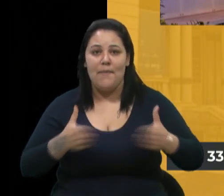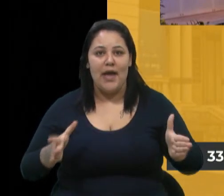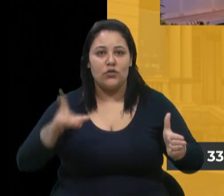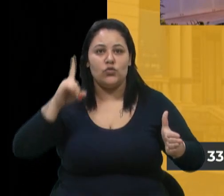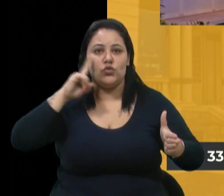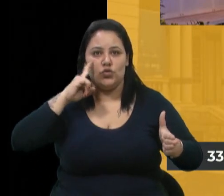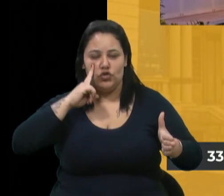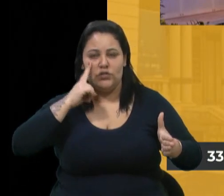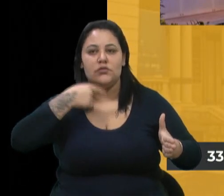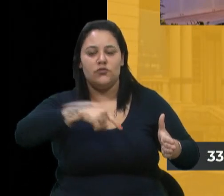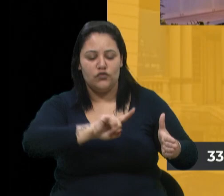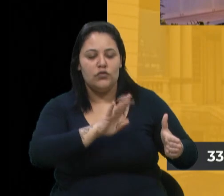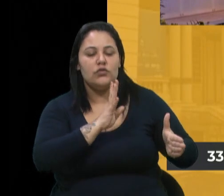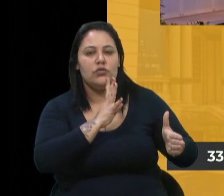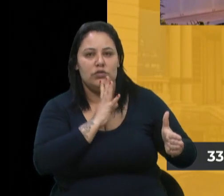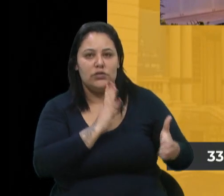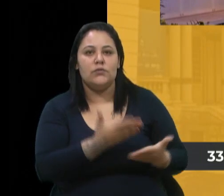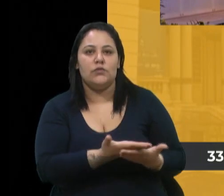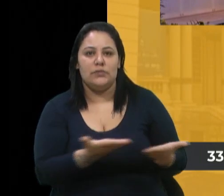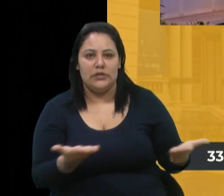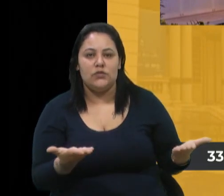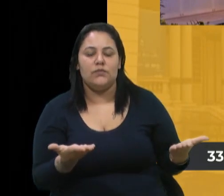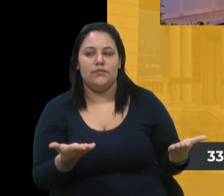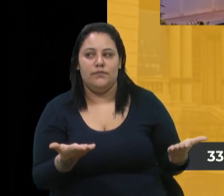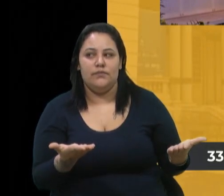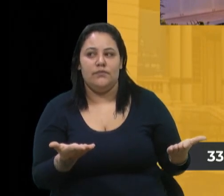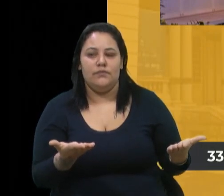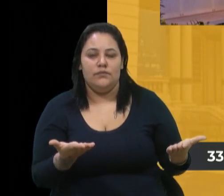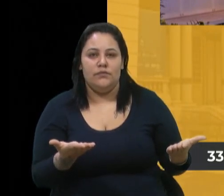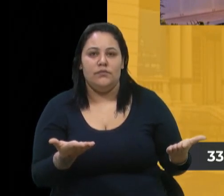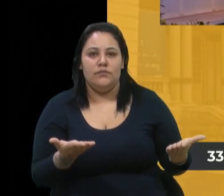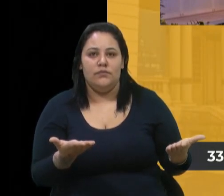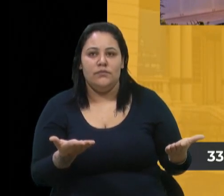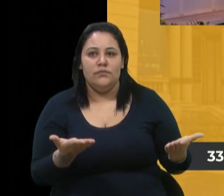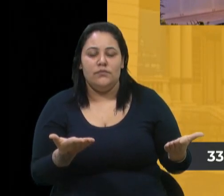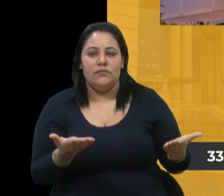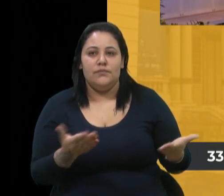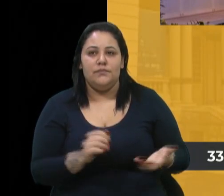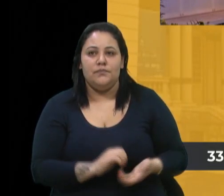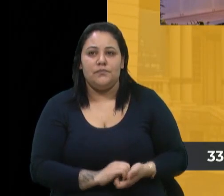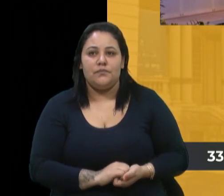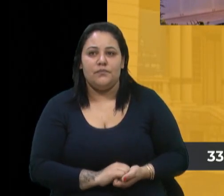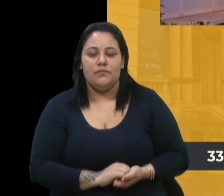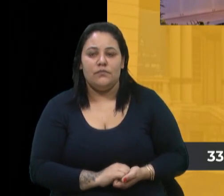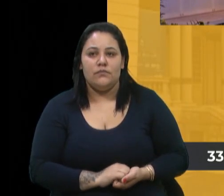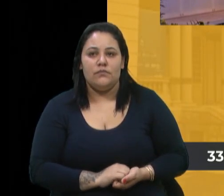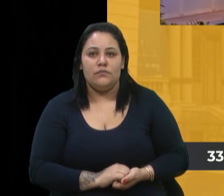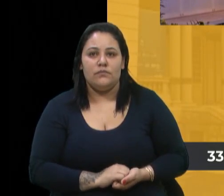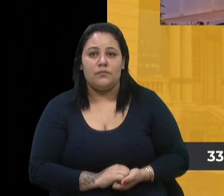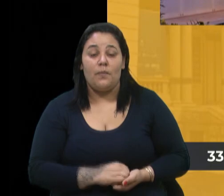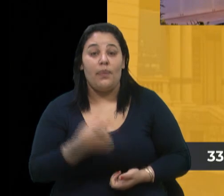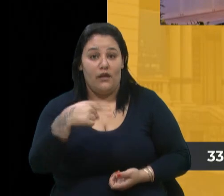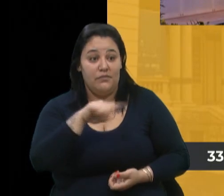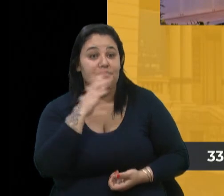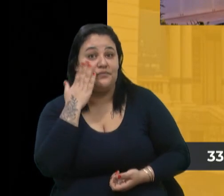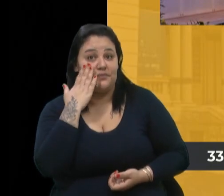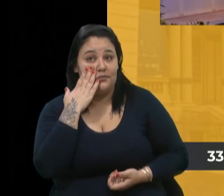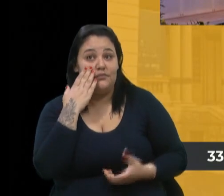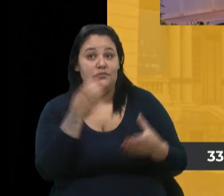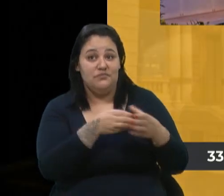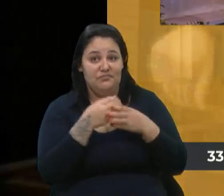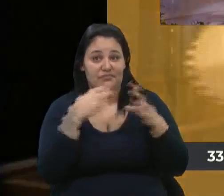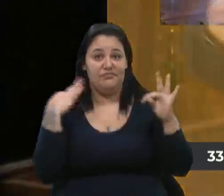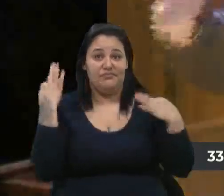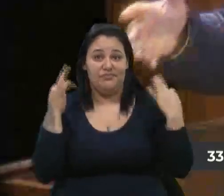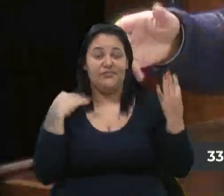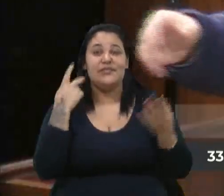Eu fui conhecer esse espaço, né? E para vocês terem uma ideia, o turismo esportivo em São Paulo